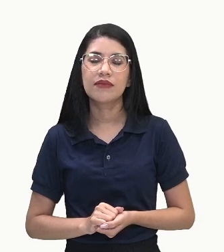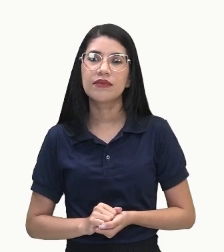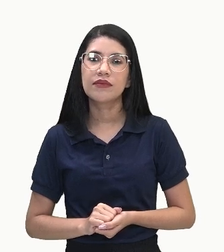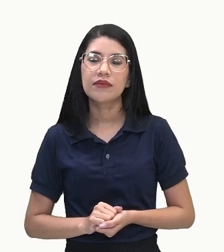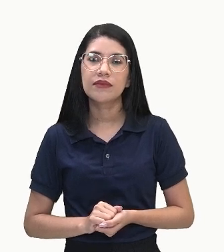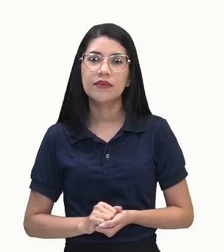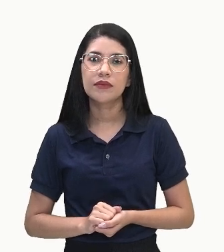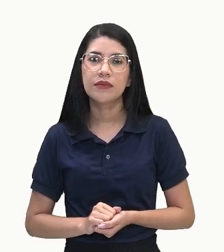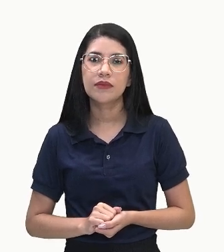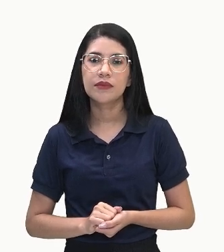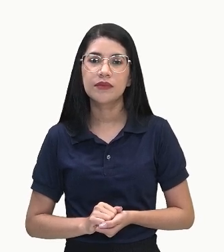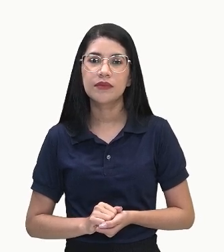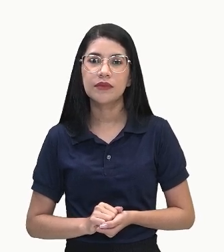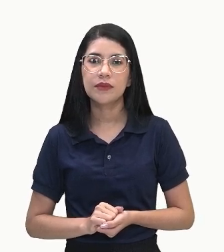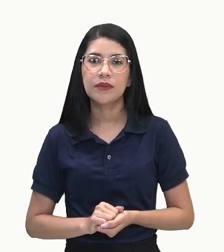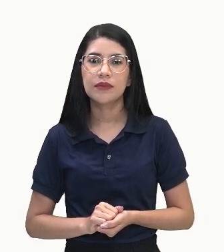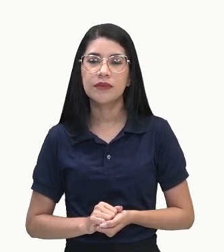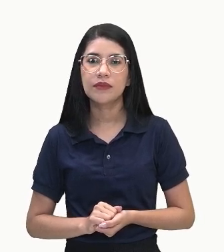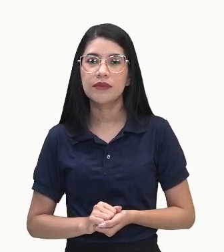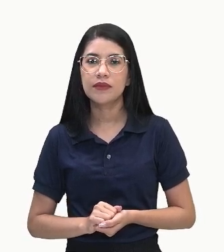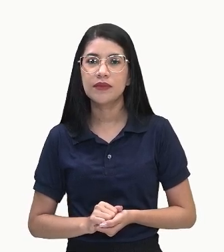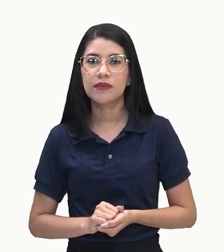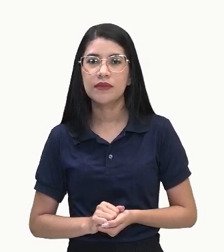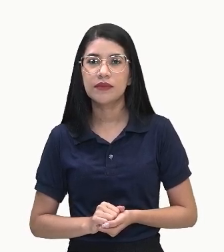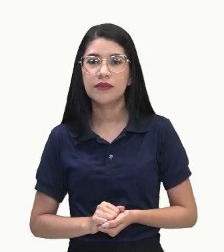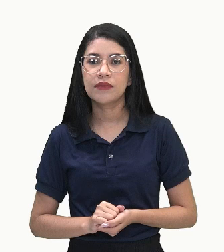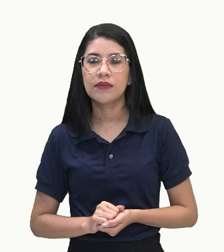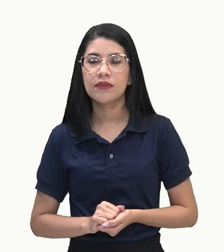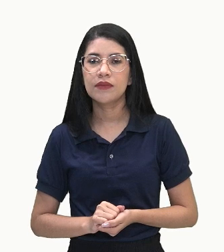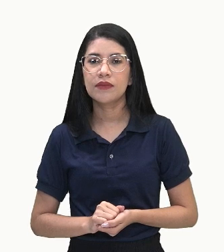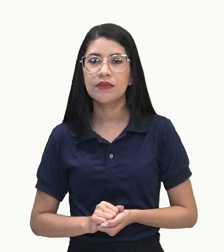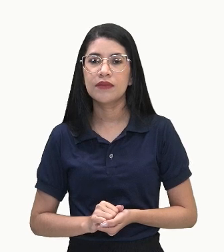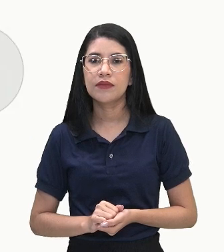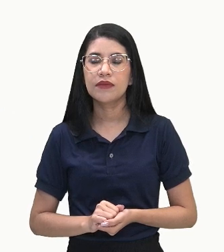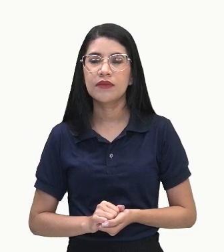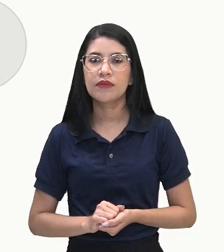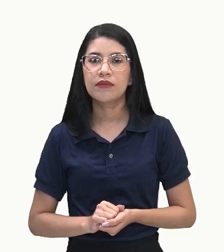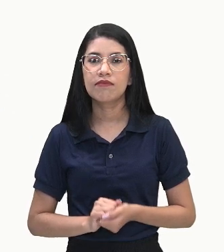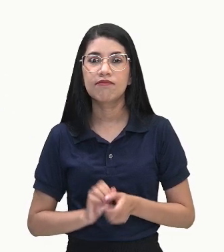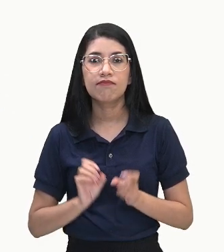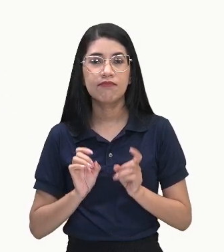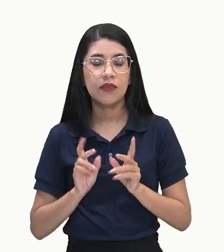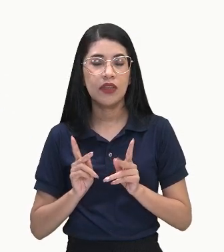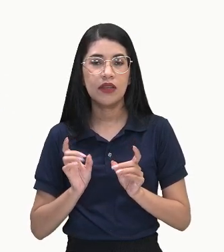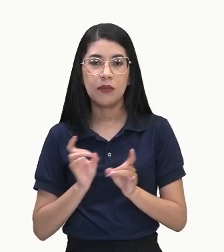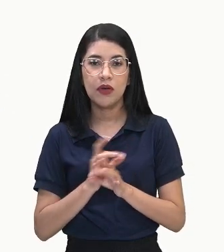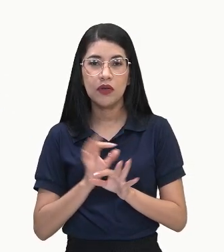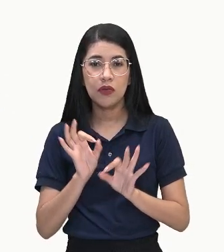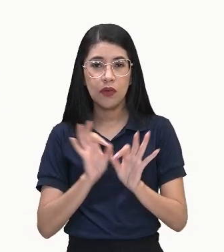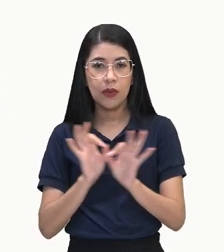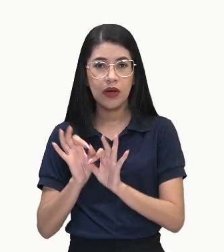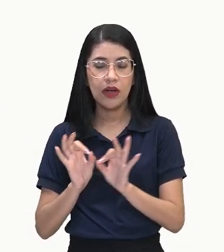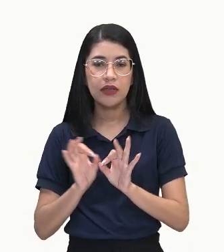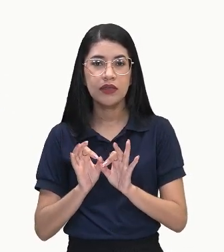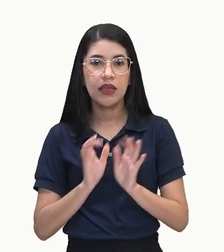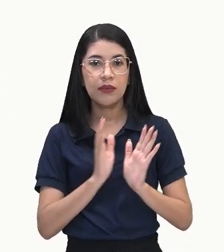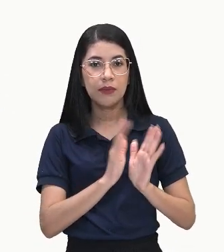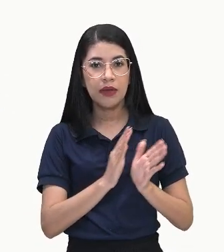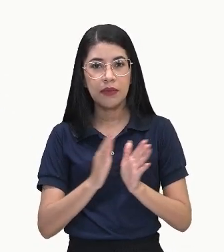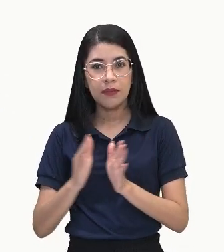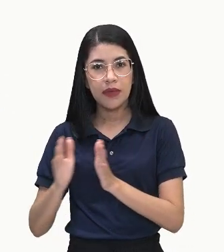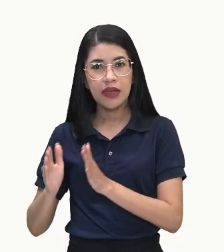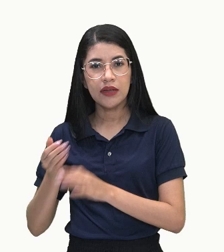12, 32. Isso, é o dobro, né? Muito bem. Então pronto, gente. Aqui estão os 5 primeiros